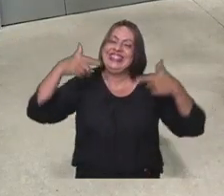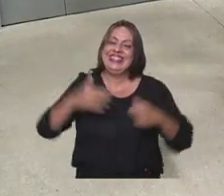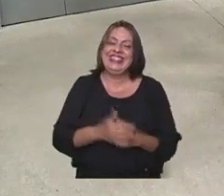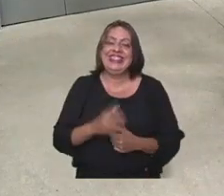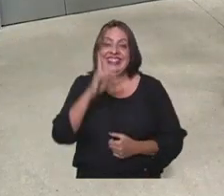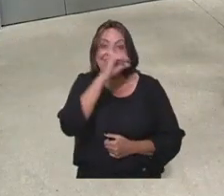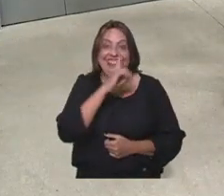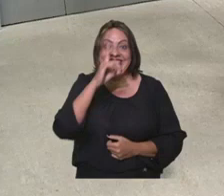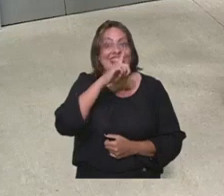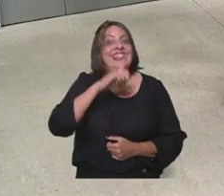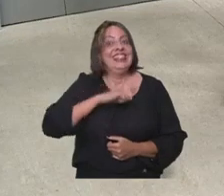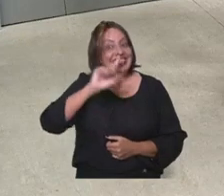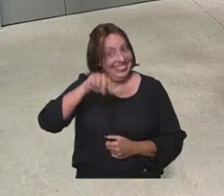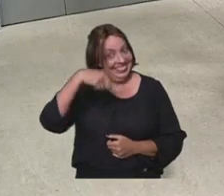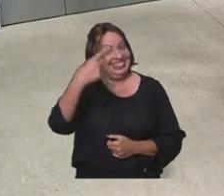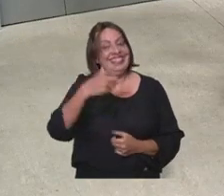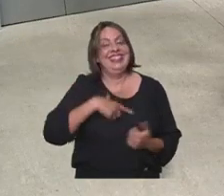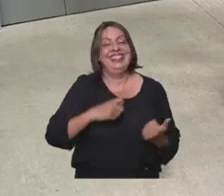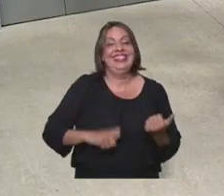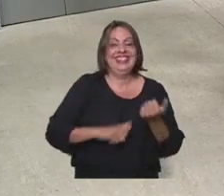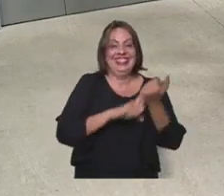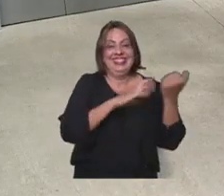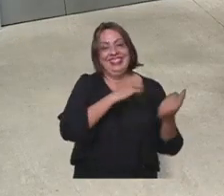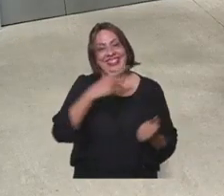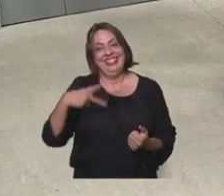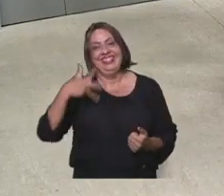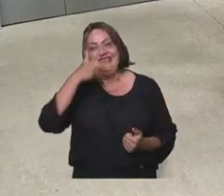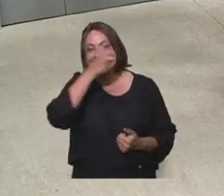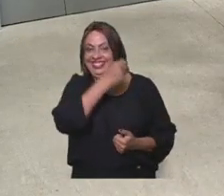pois domingo que vem tem mais um Caju Cap,